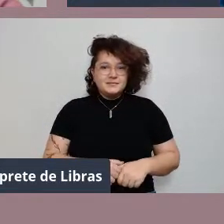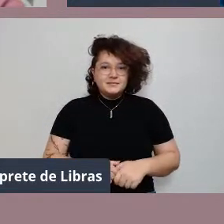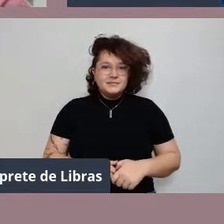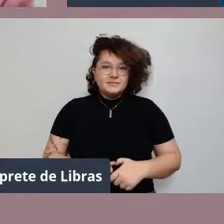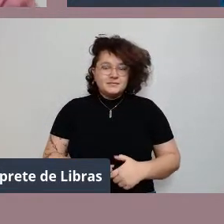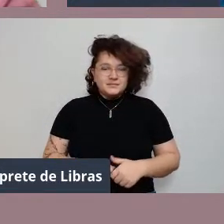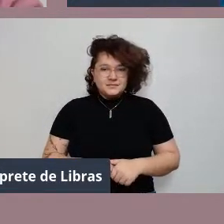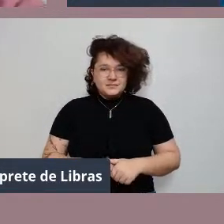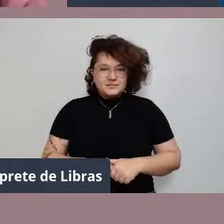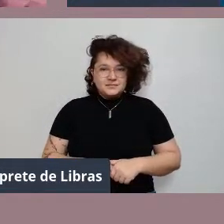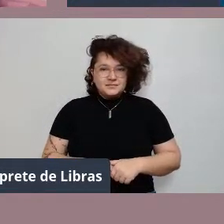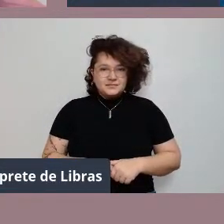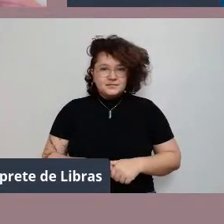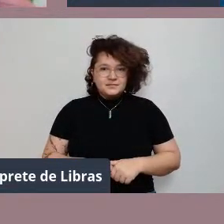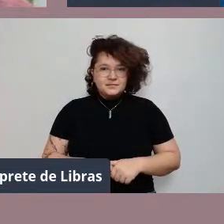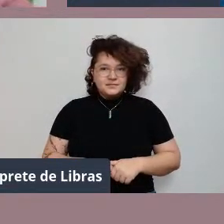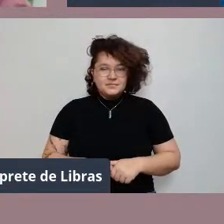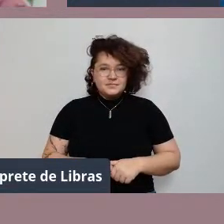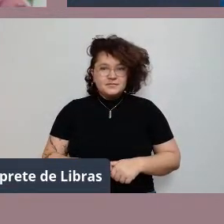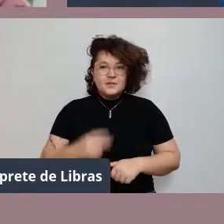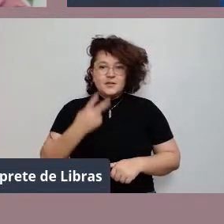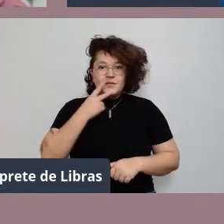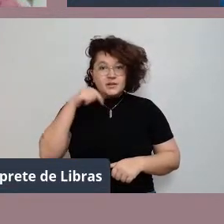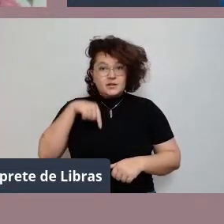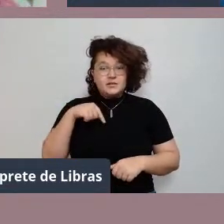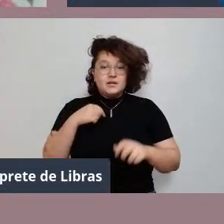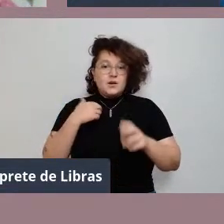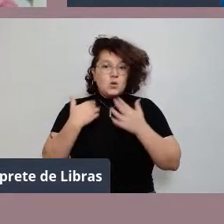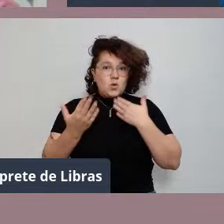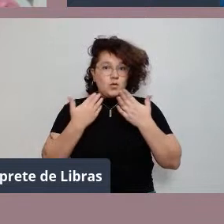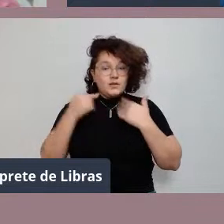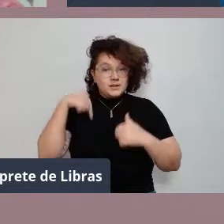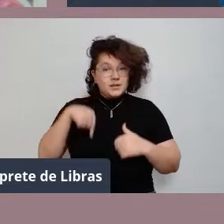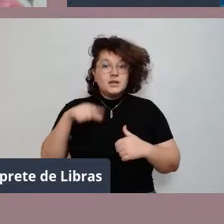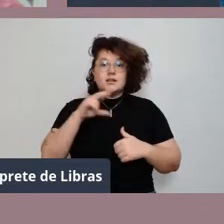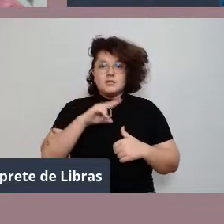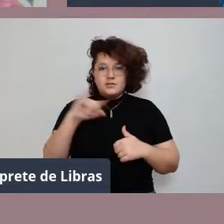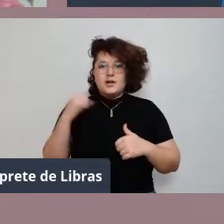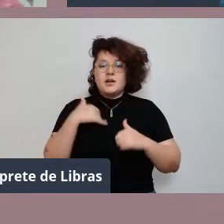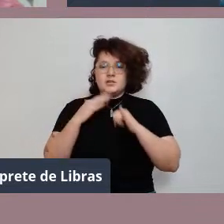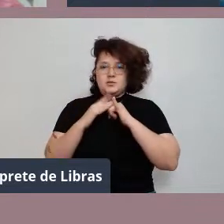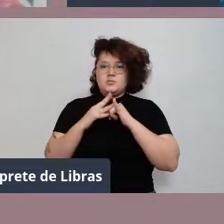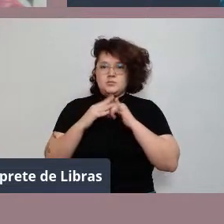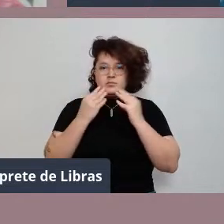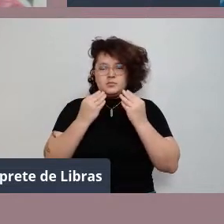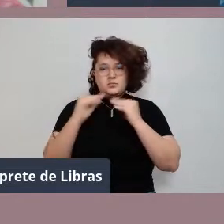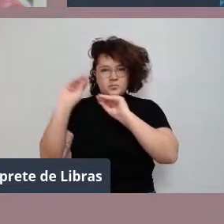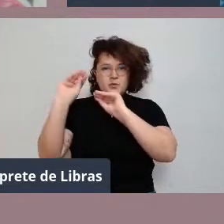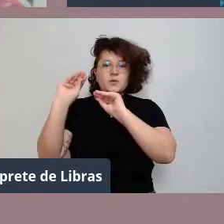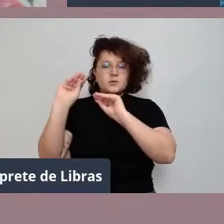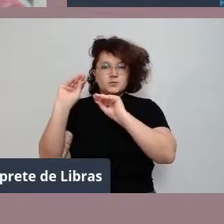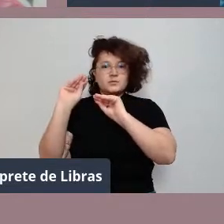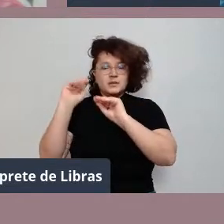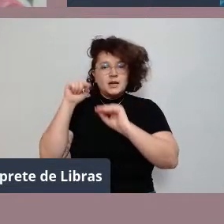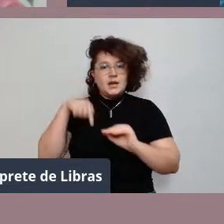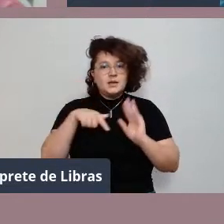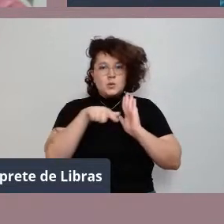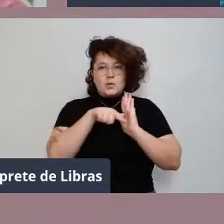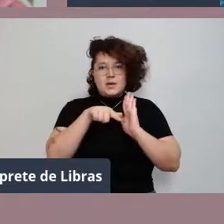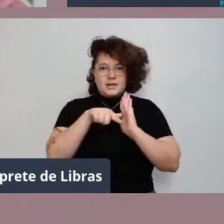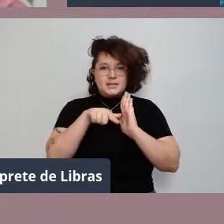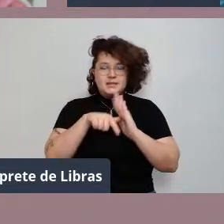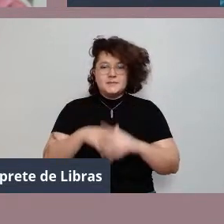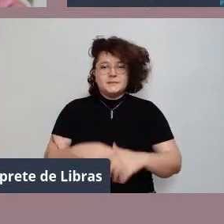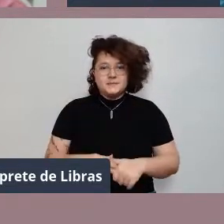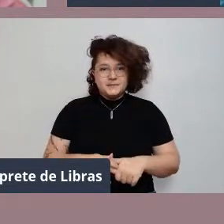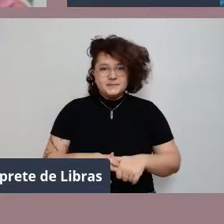Bom, dizer que essa nossa conversa vai estar disponível no YouTube, né, no canal do IMS.